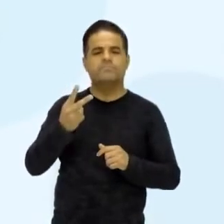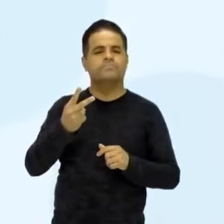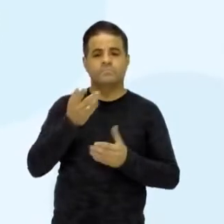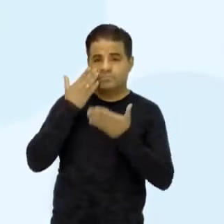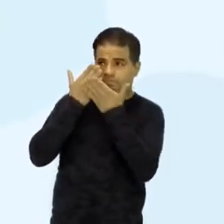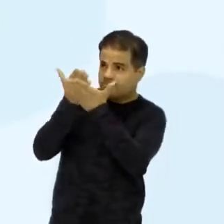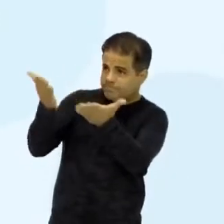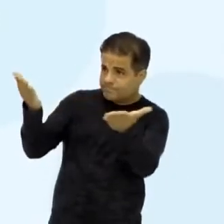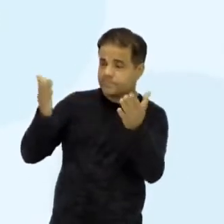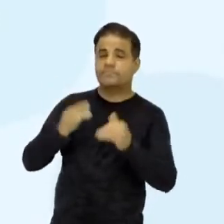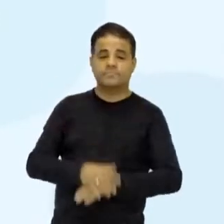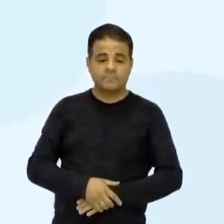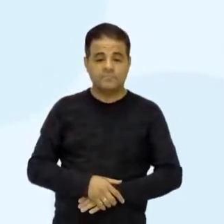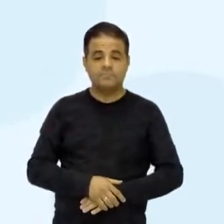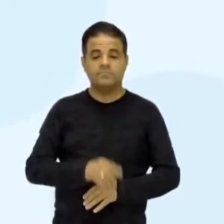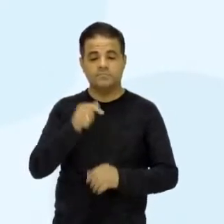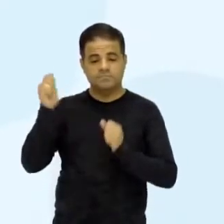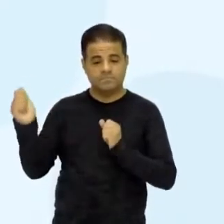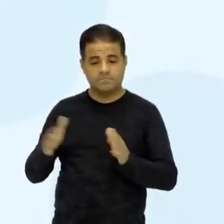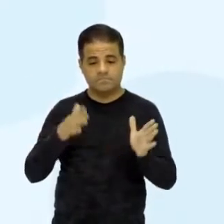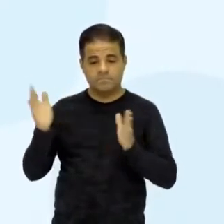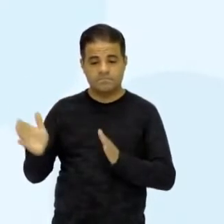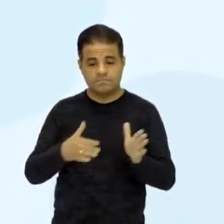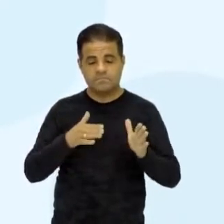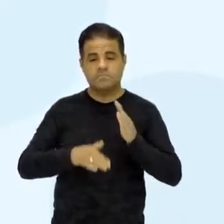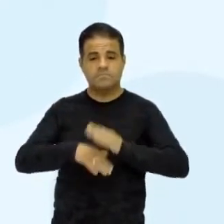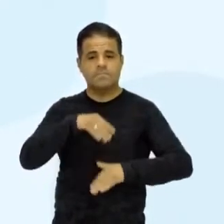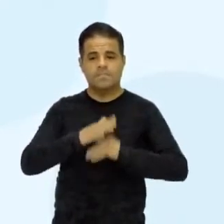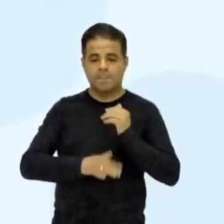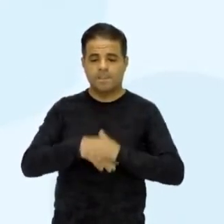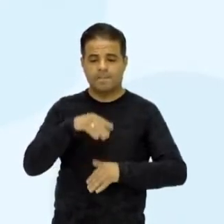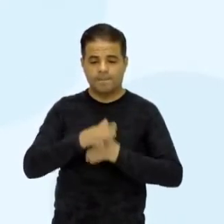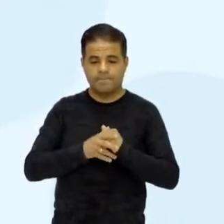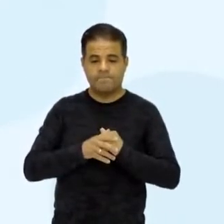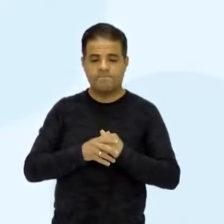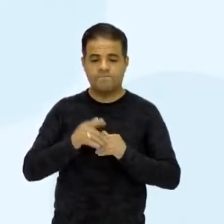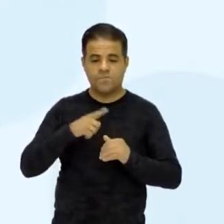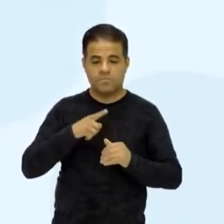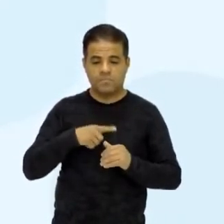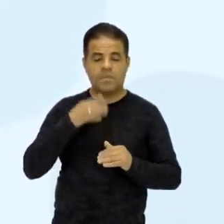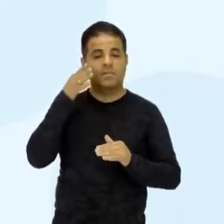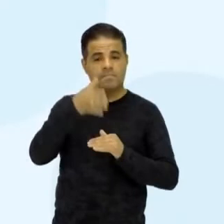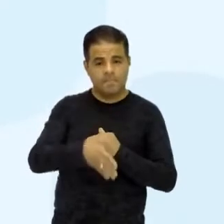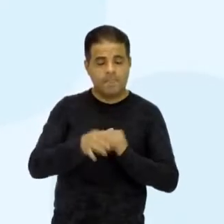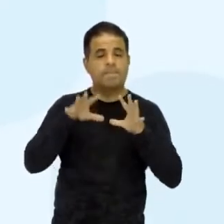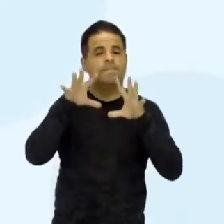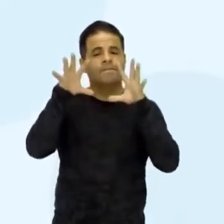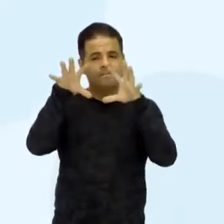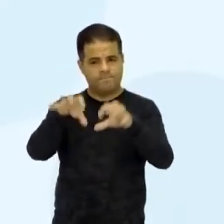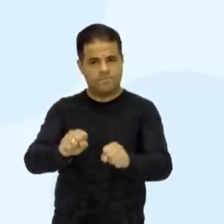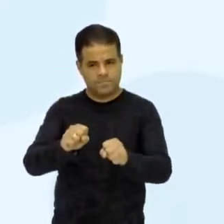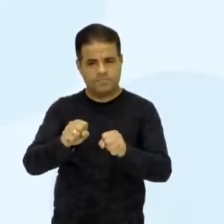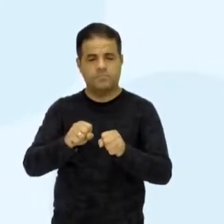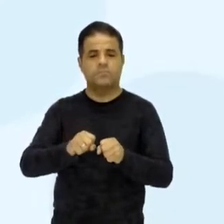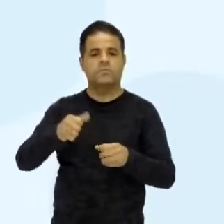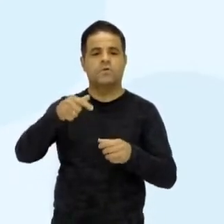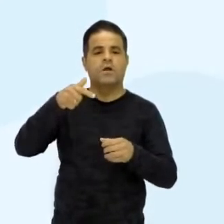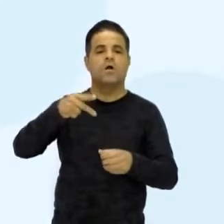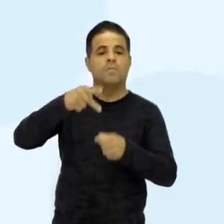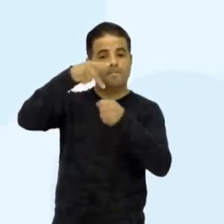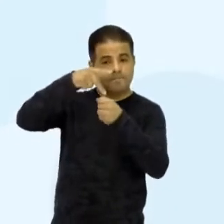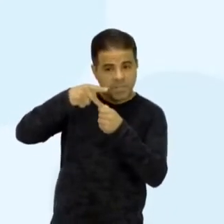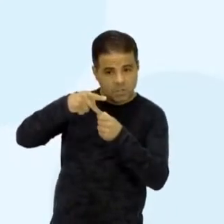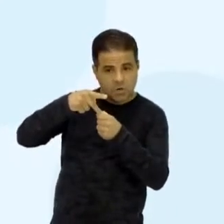muito bem disso, né? Aí para você produzir o plástico, por exemplo, você tem que ir lá pegar o